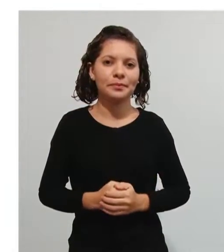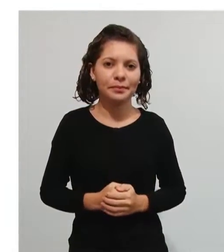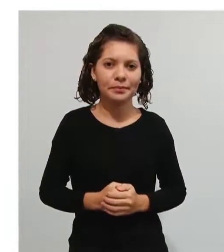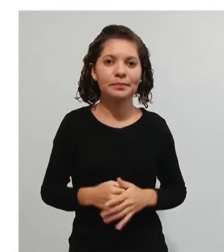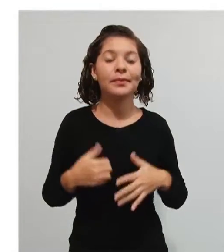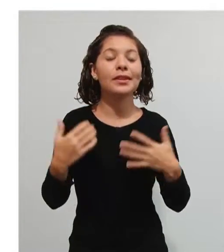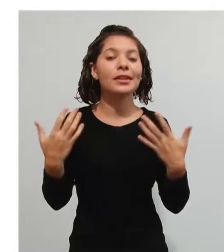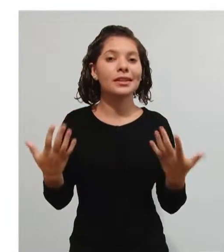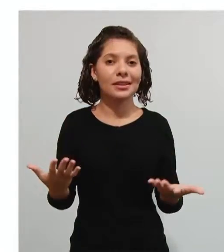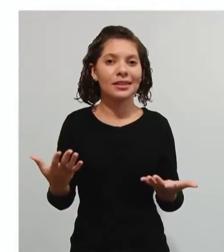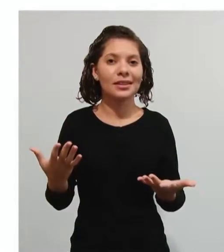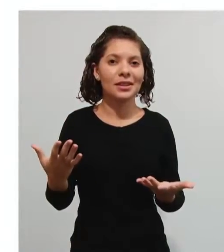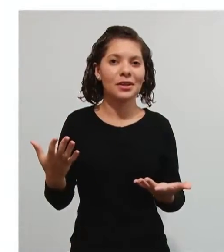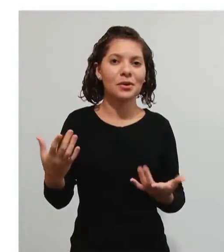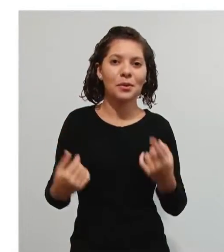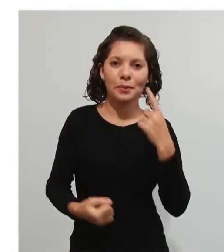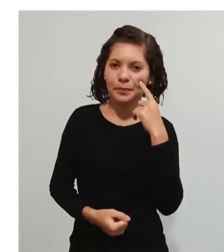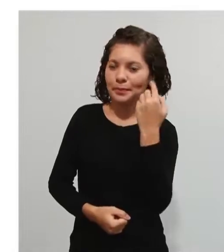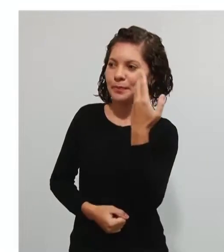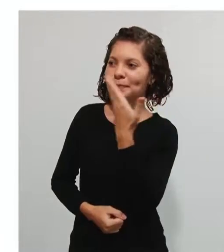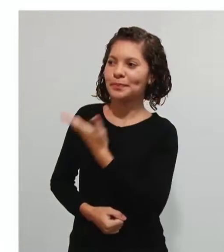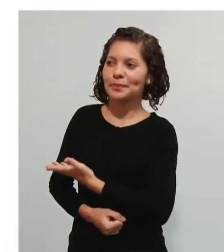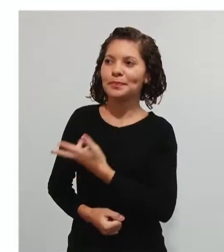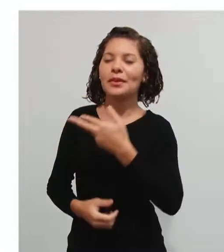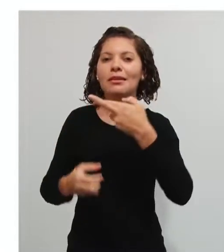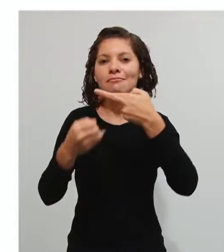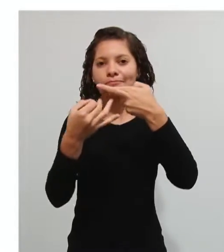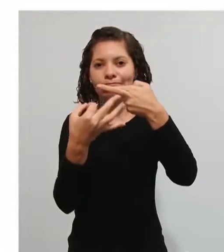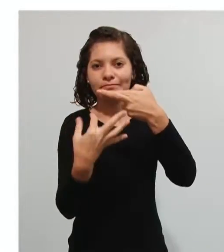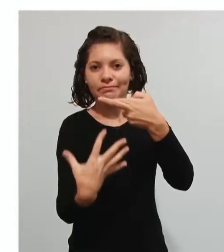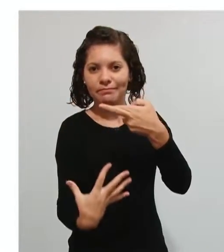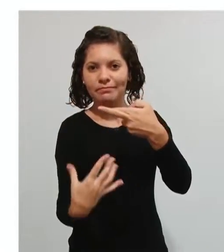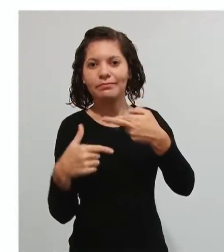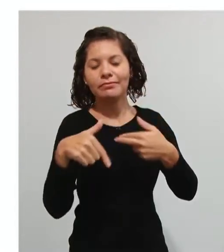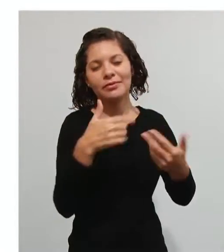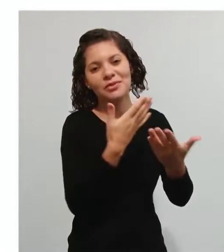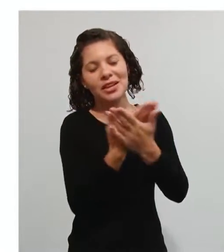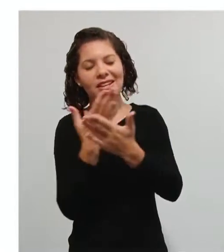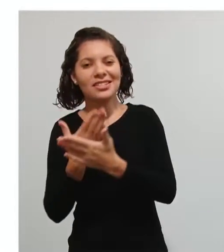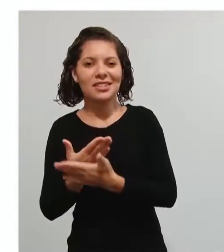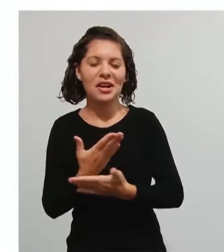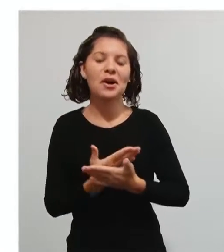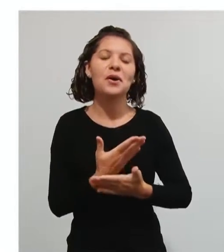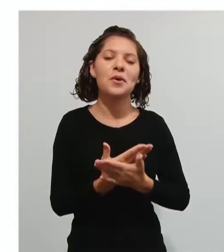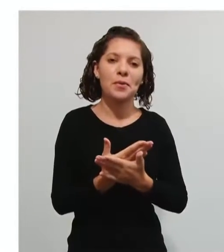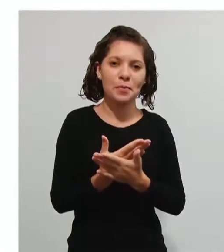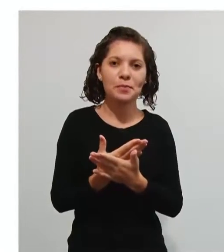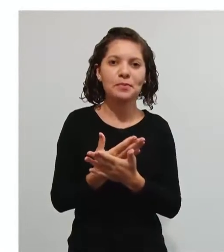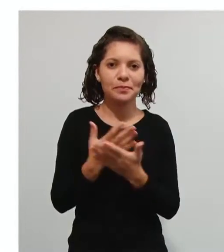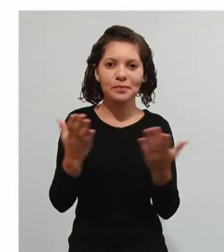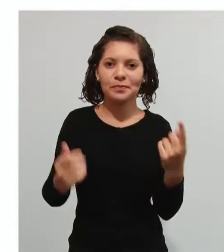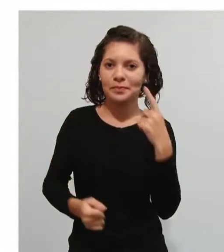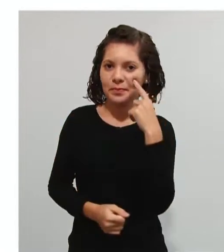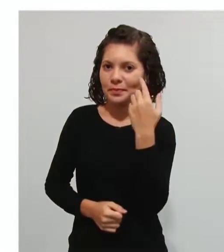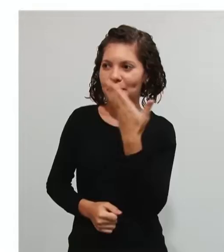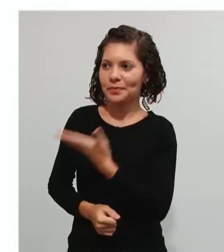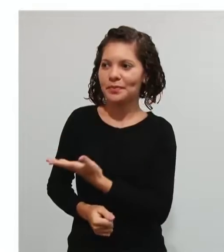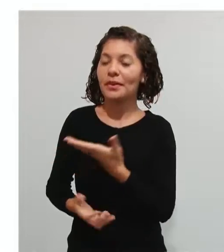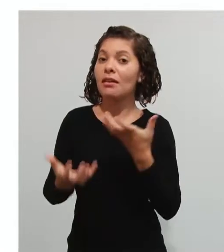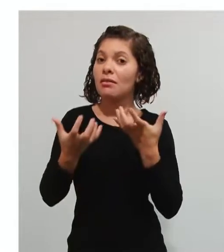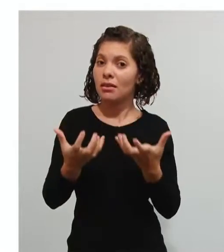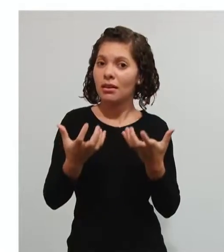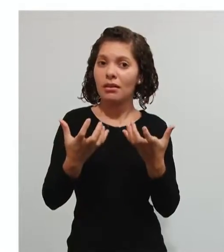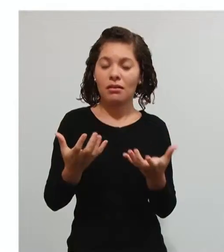Senhores, nós temos aqui as nossas referências dessa atividade, dessa aula. Gostaria muito que os